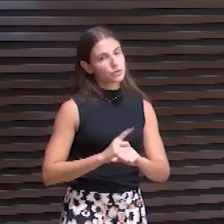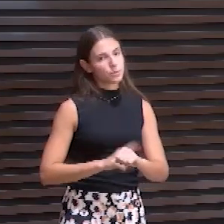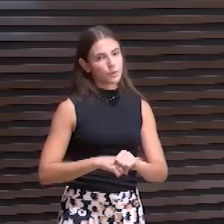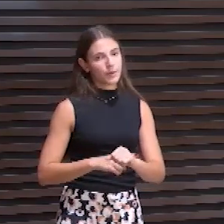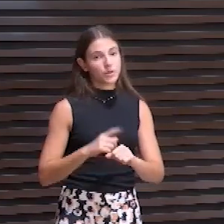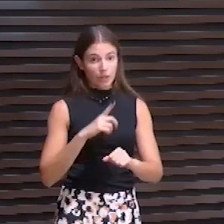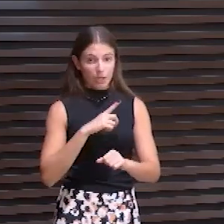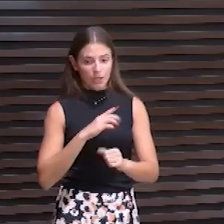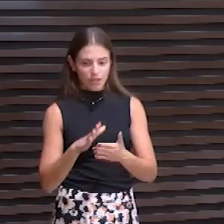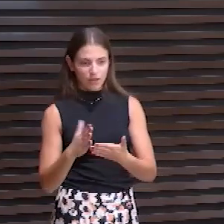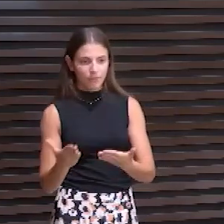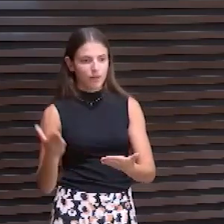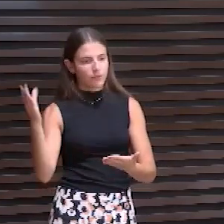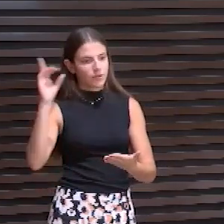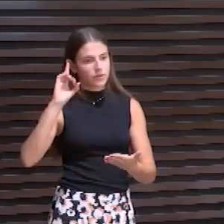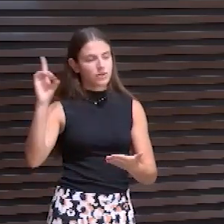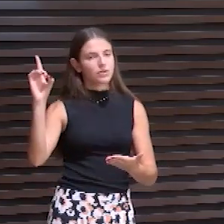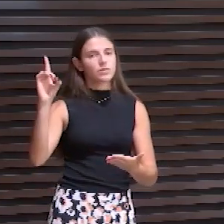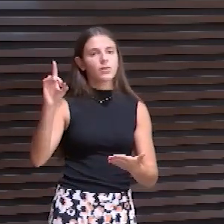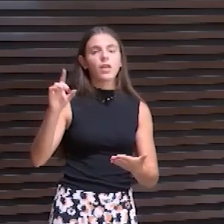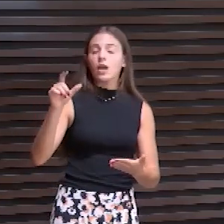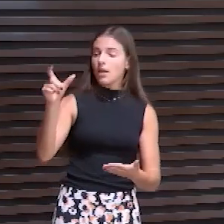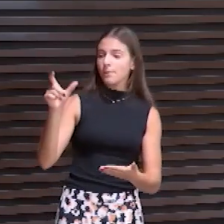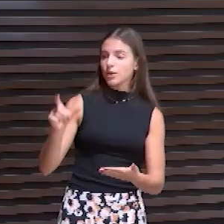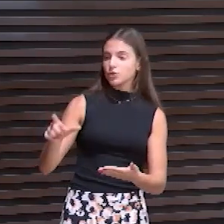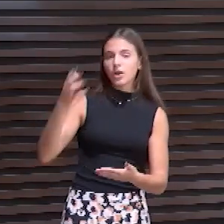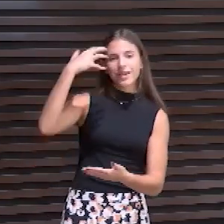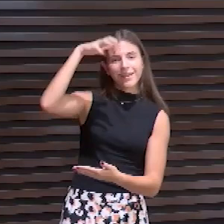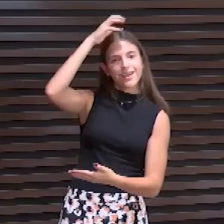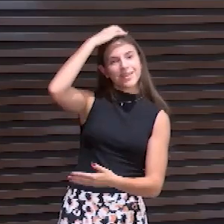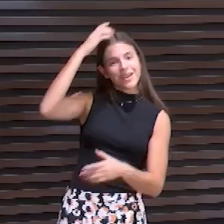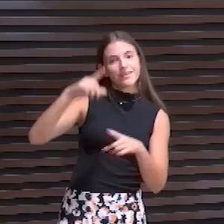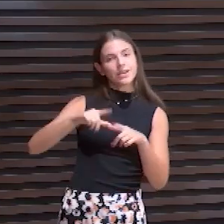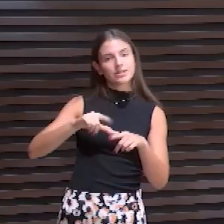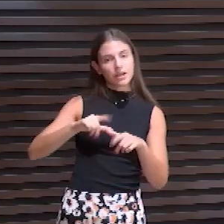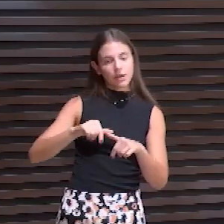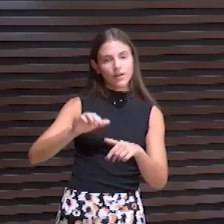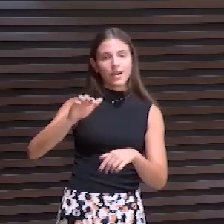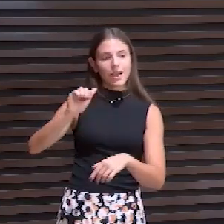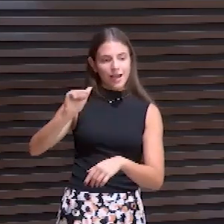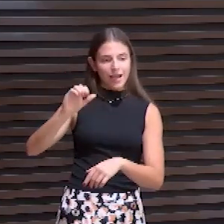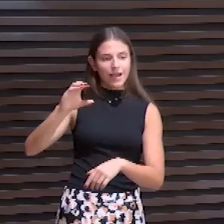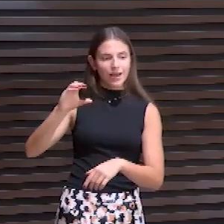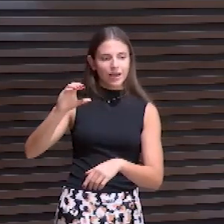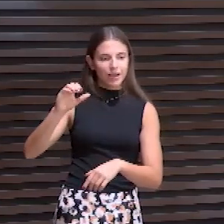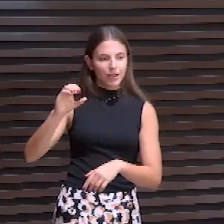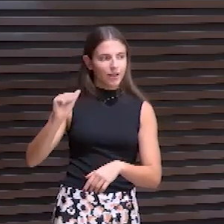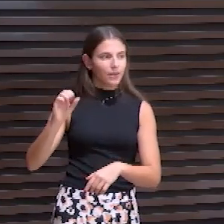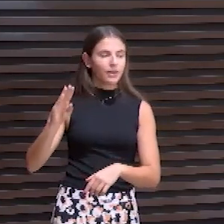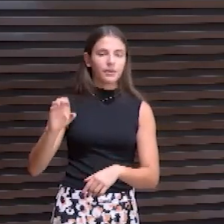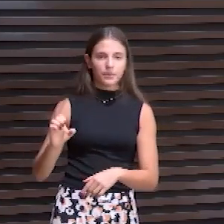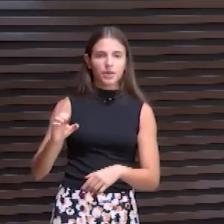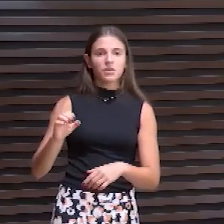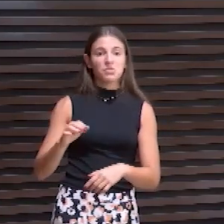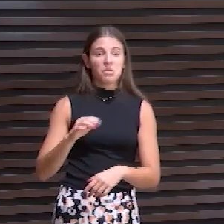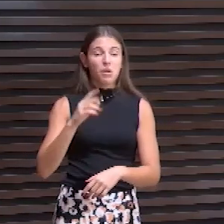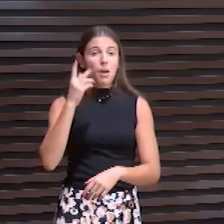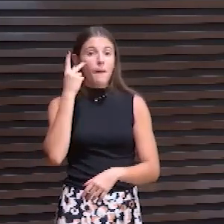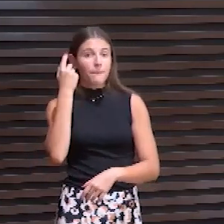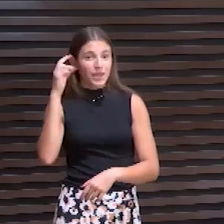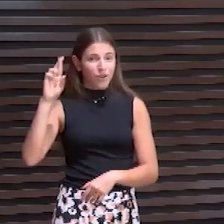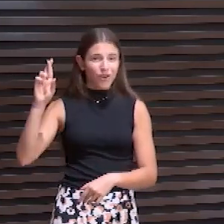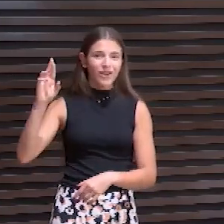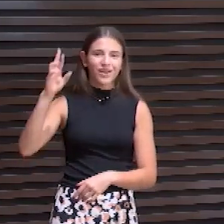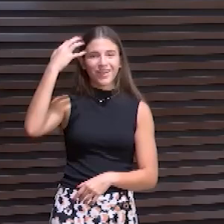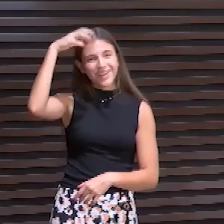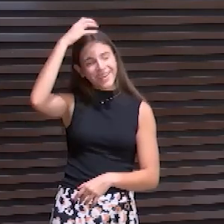Bíblia, quem reinava em Israel era Acabe, o pior rei que já reinou em Israel.